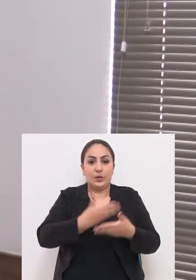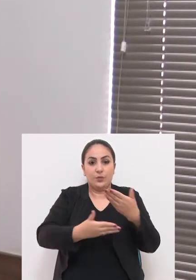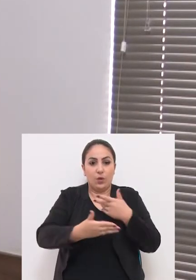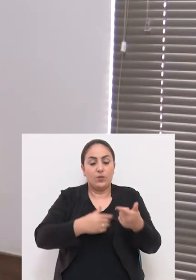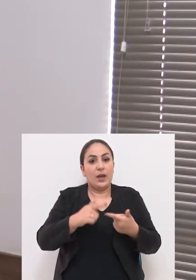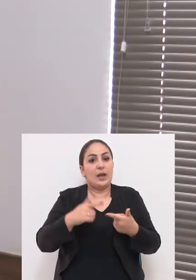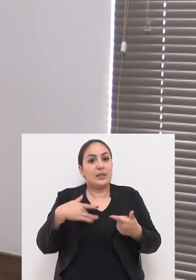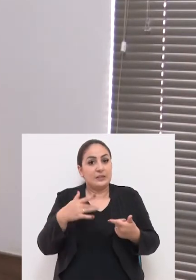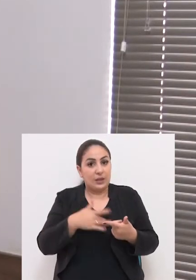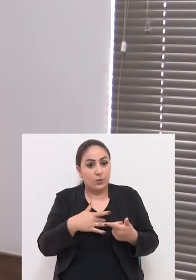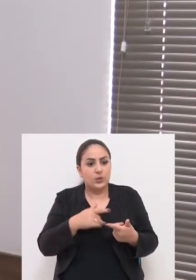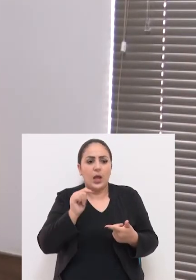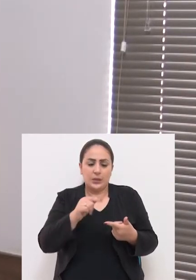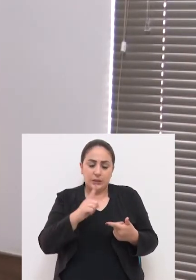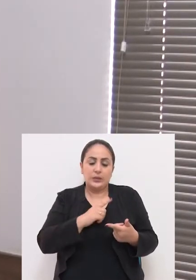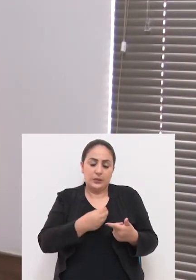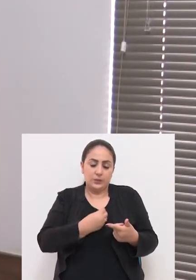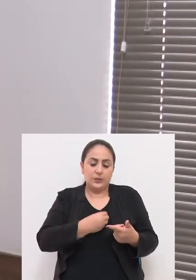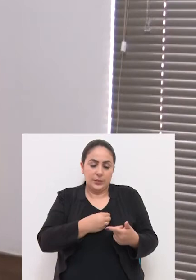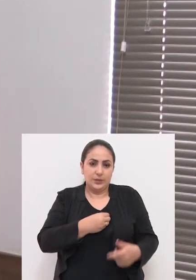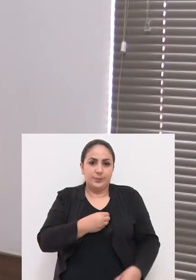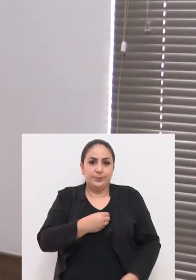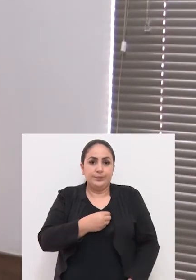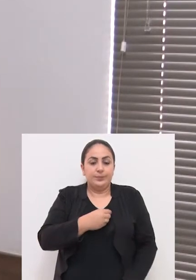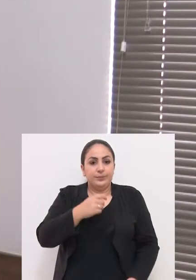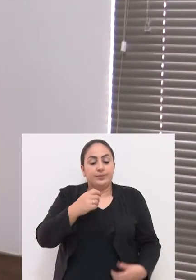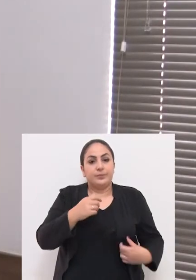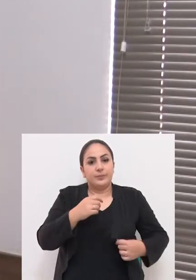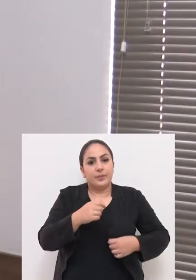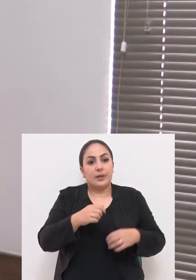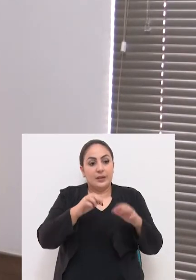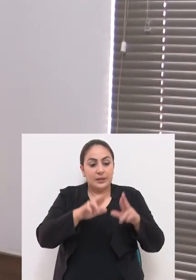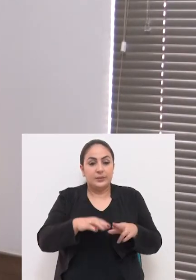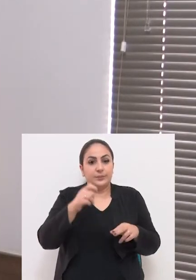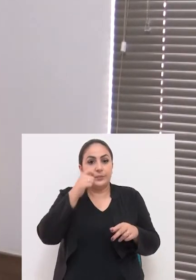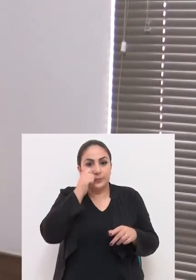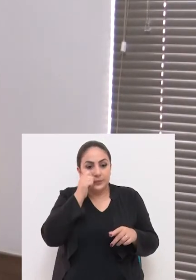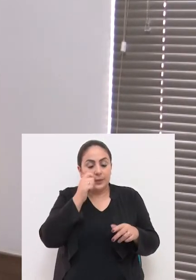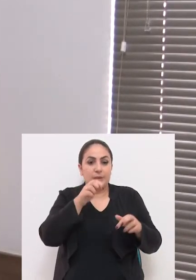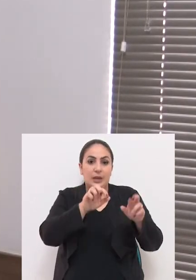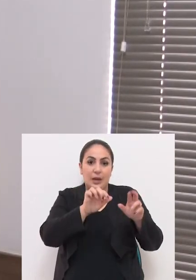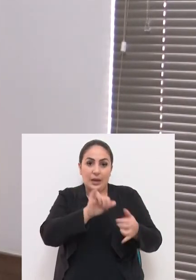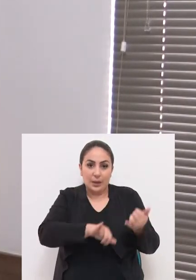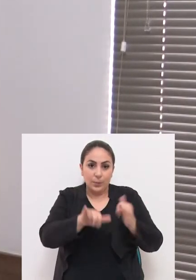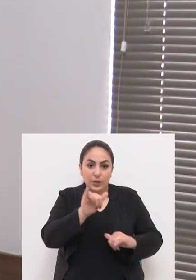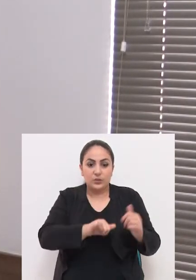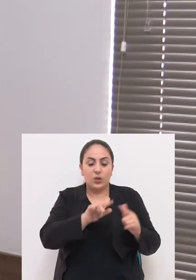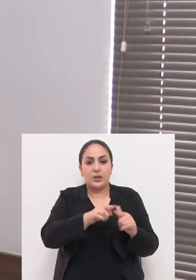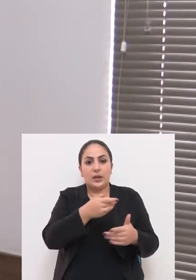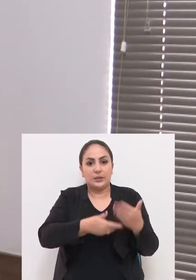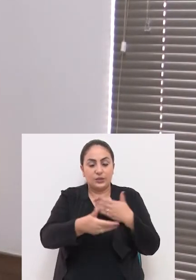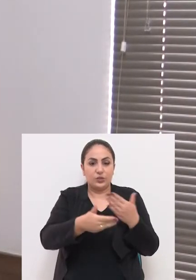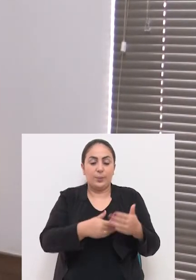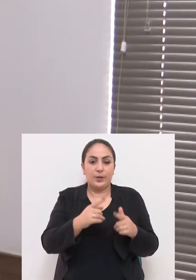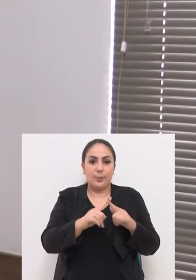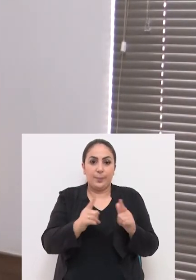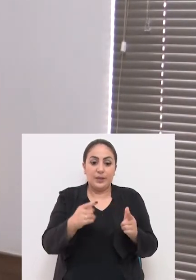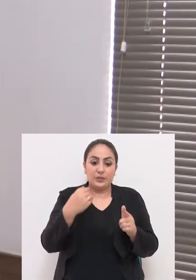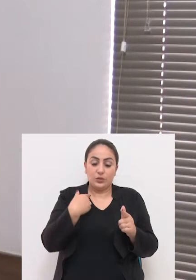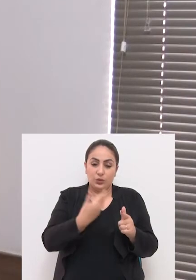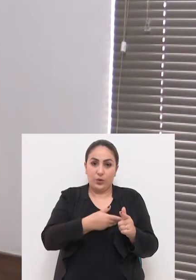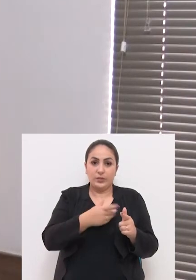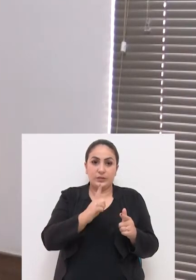grande grupo que envolve a saúde, elas estão sendo realizadas em campo, nos laboratórios, nos